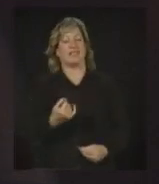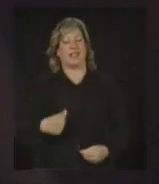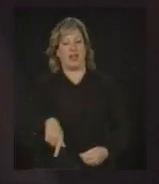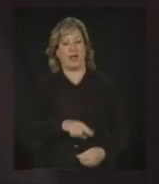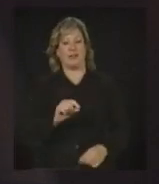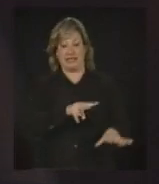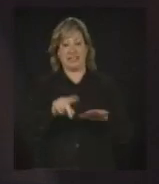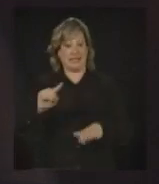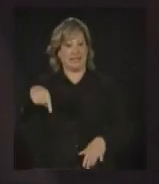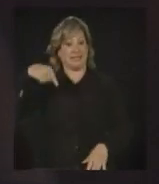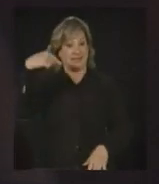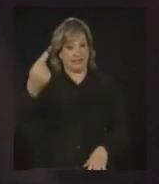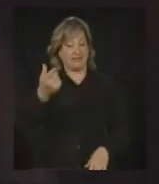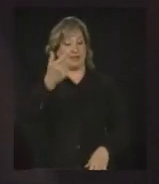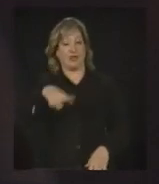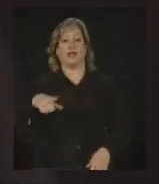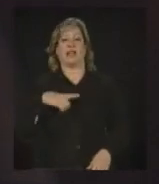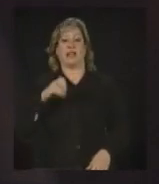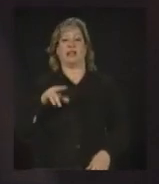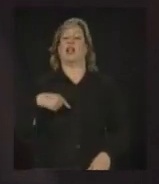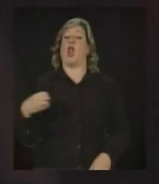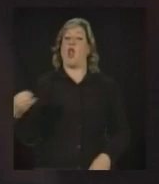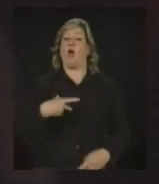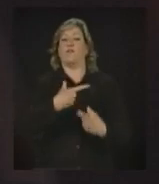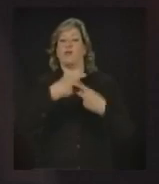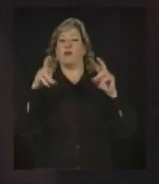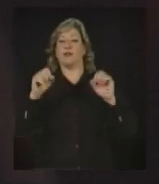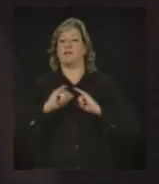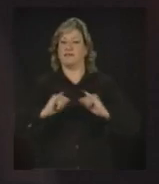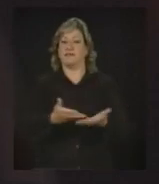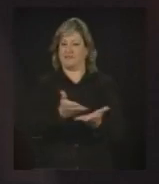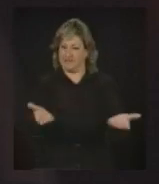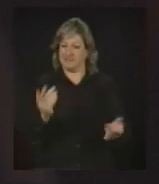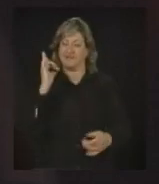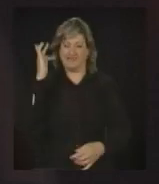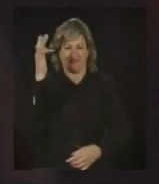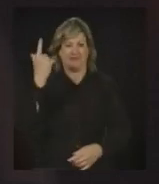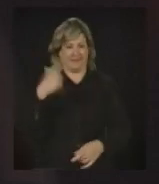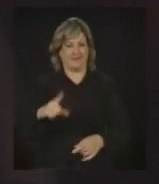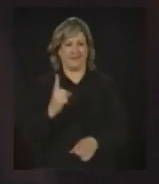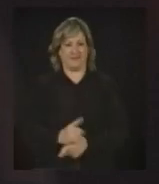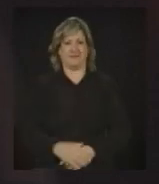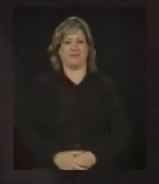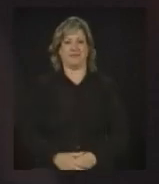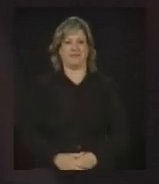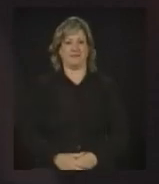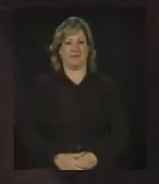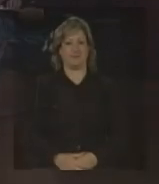Na semana que vem, novas cenas, novas questões. A gente se encontra, até lá!